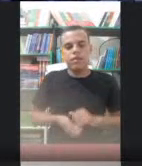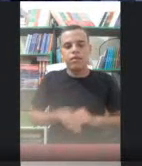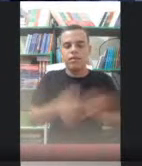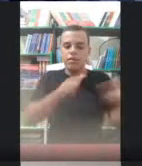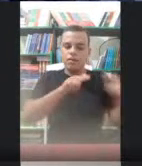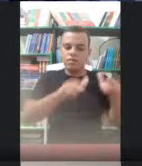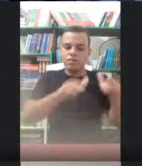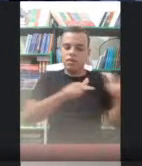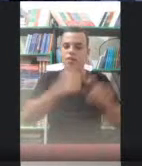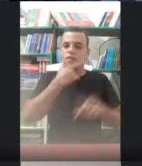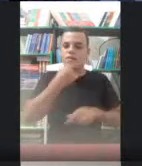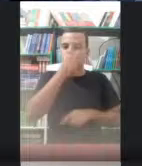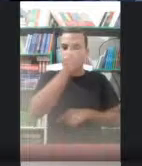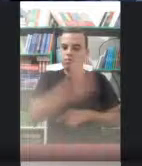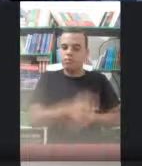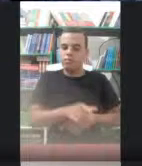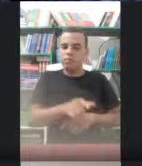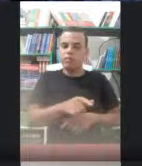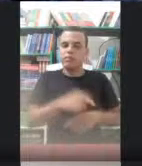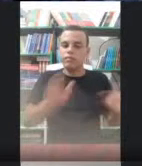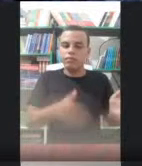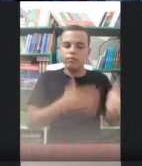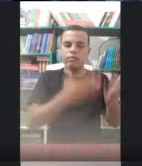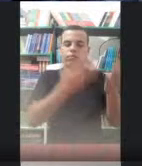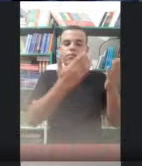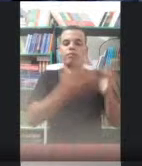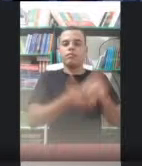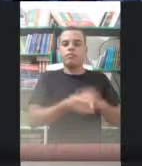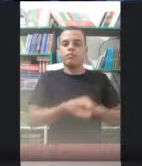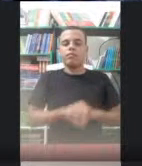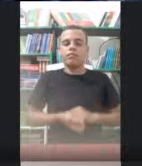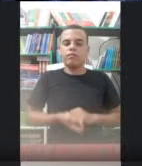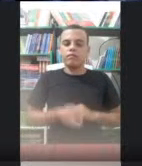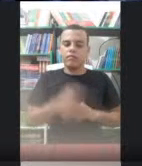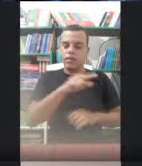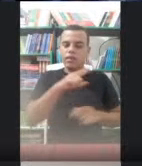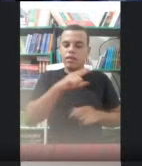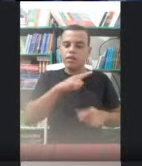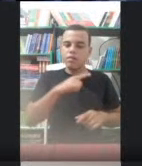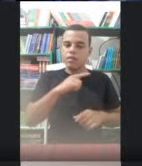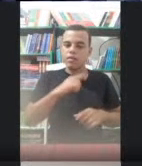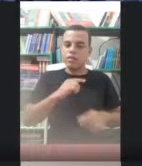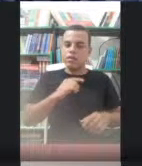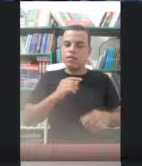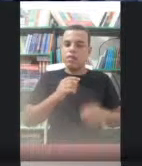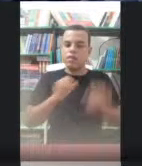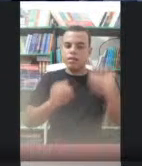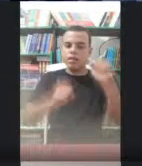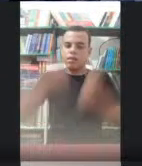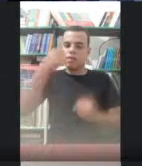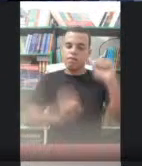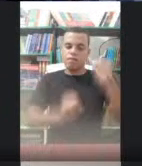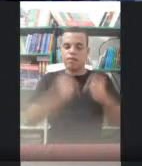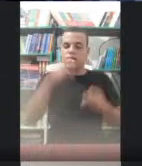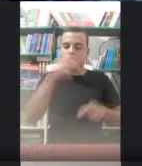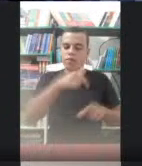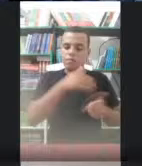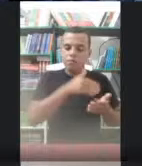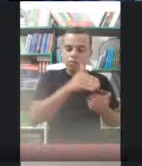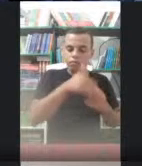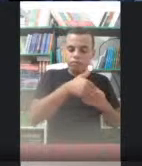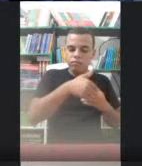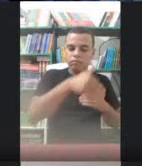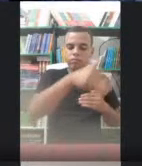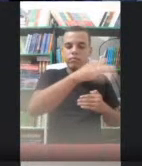ali engajado, participativo também, mais ativo, né, nesse processo mesmo de gestação. E essa equipe,